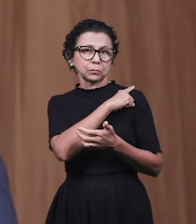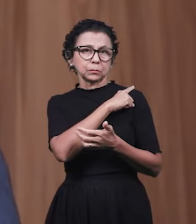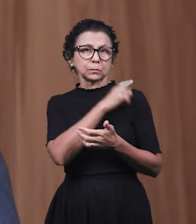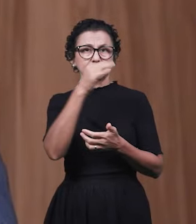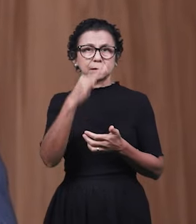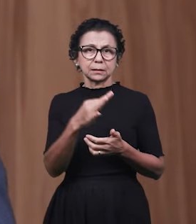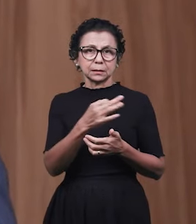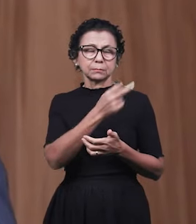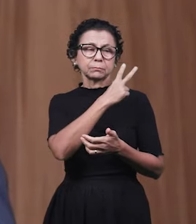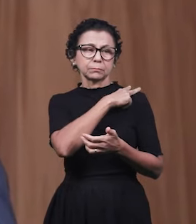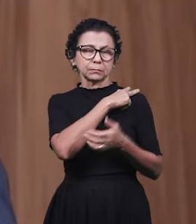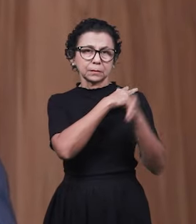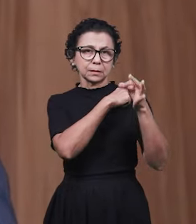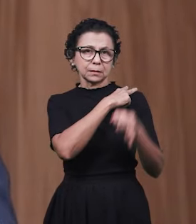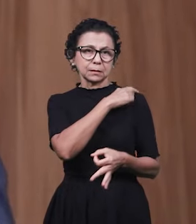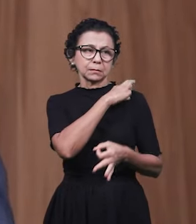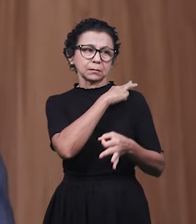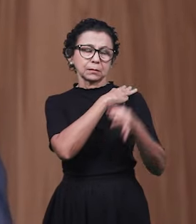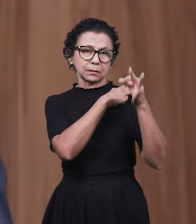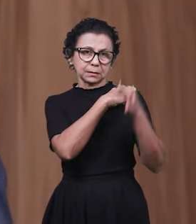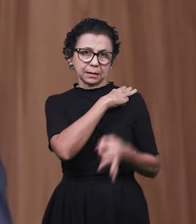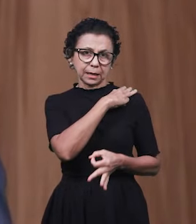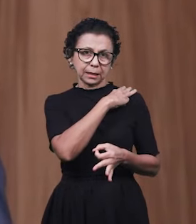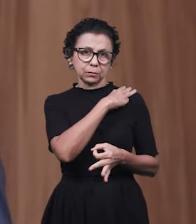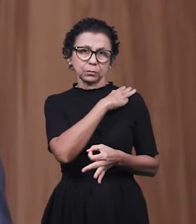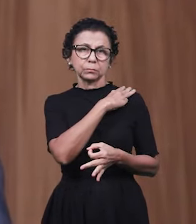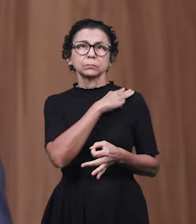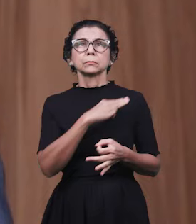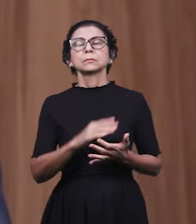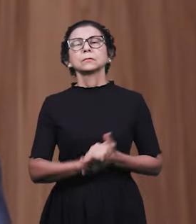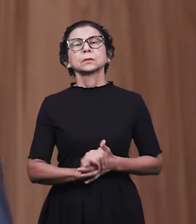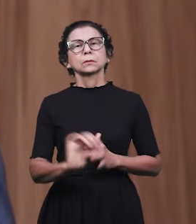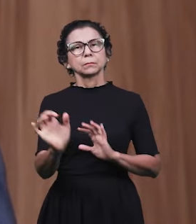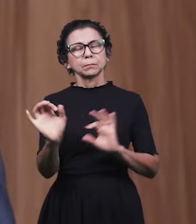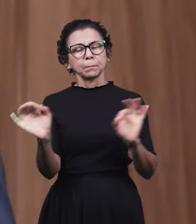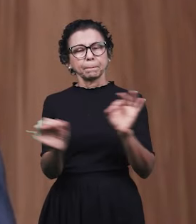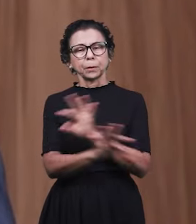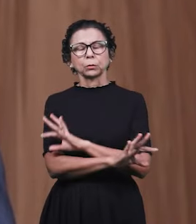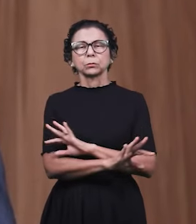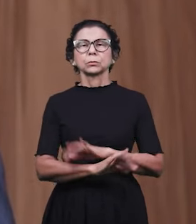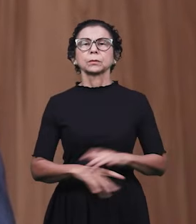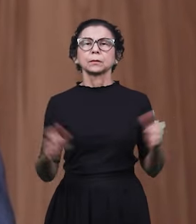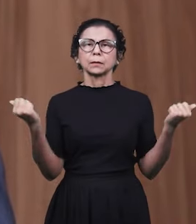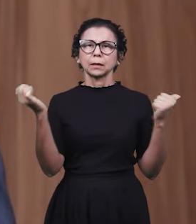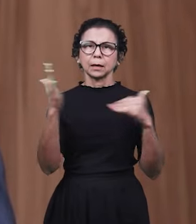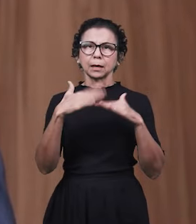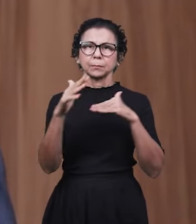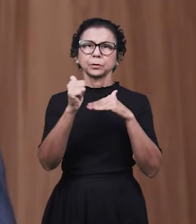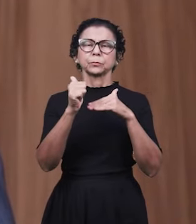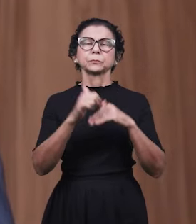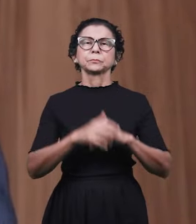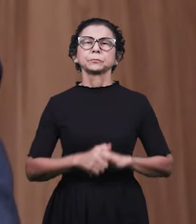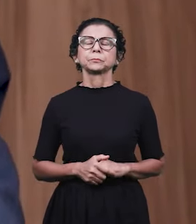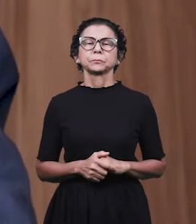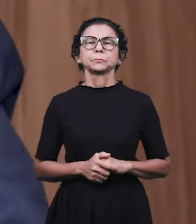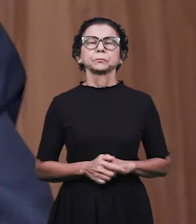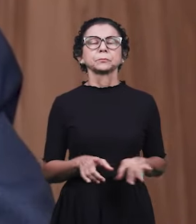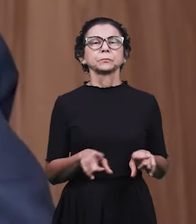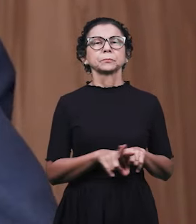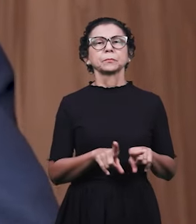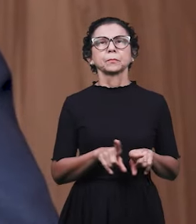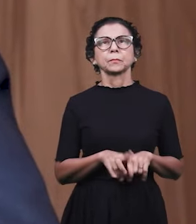o segundo ano do ensino médio certo, o terceiro ano do ensino médio certo, ele vai estar preparado. Uma coisa que eu gosto de dizer